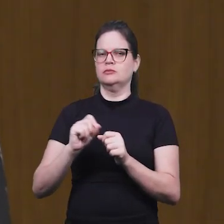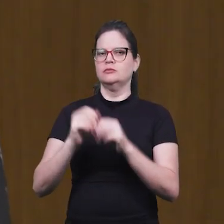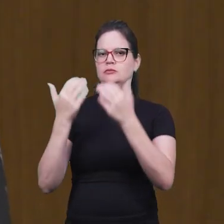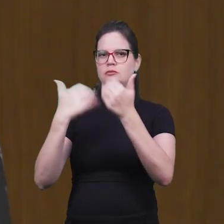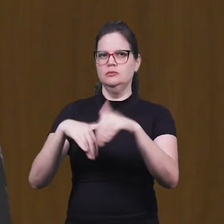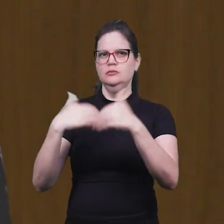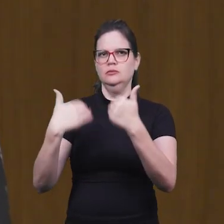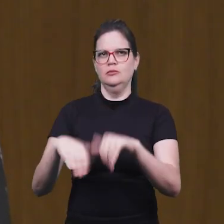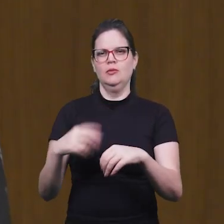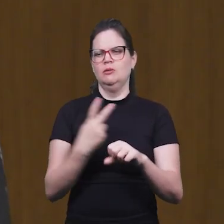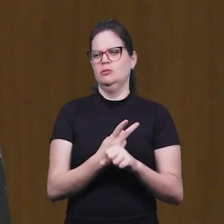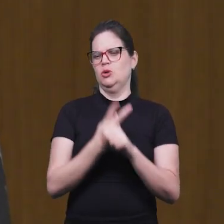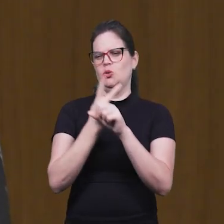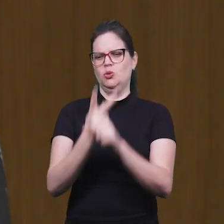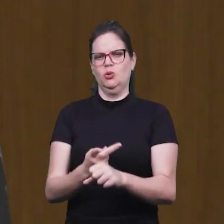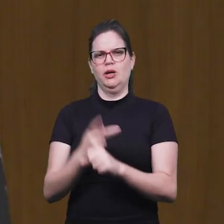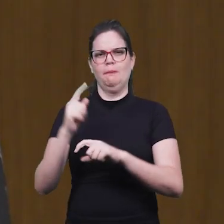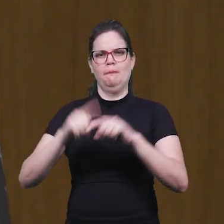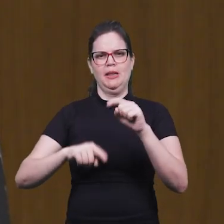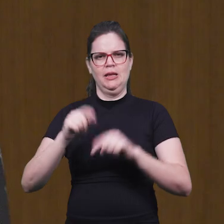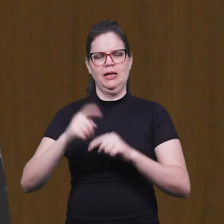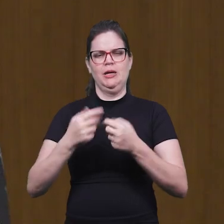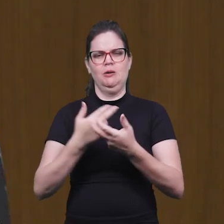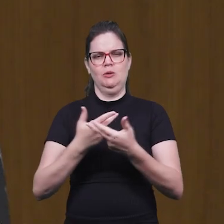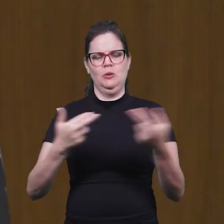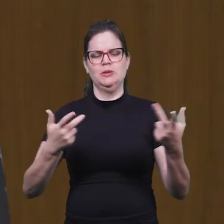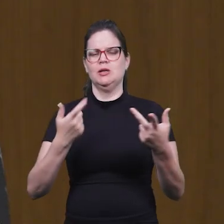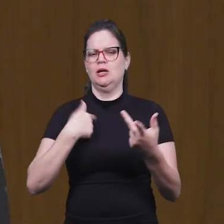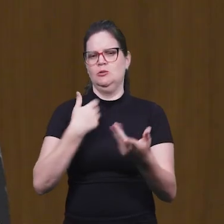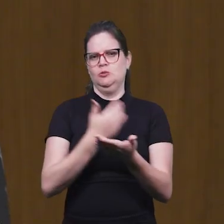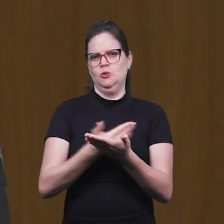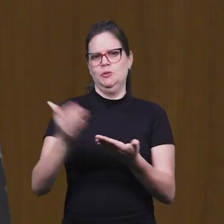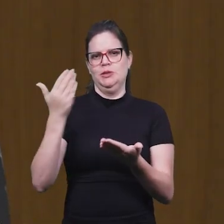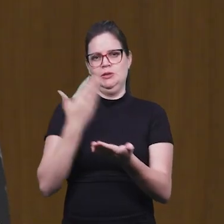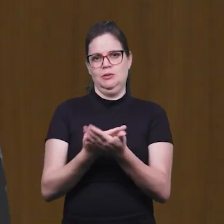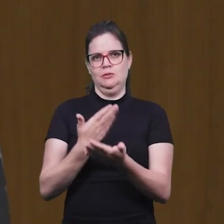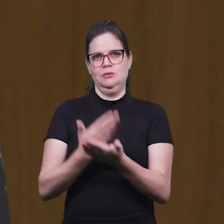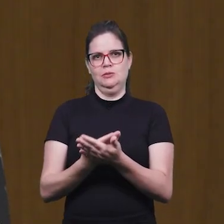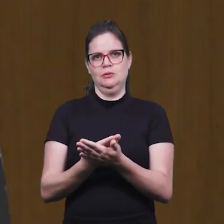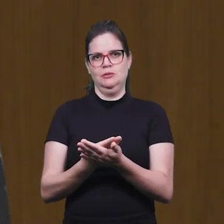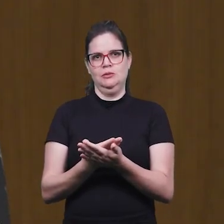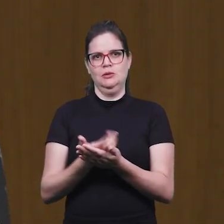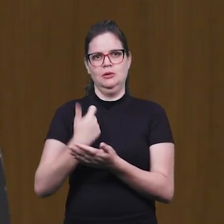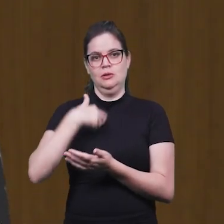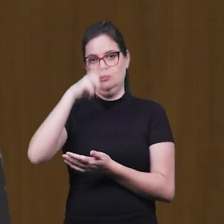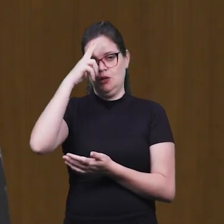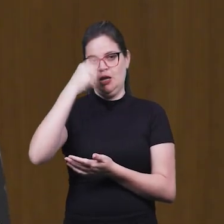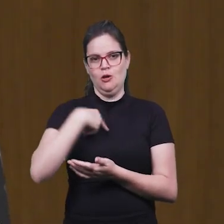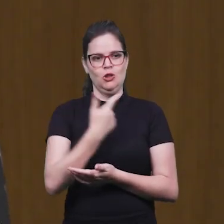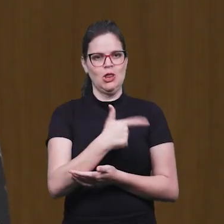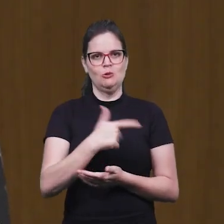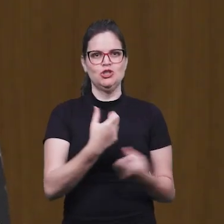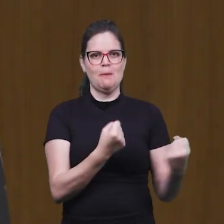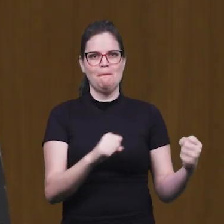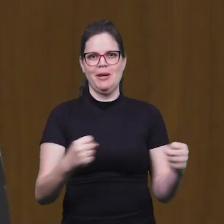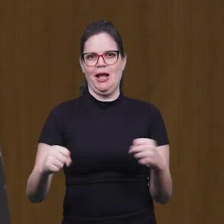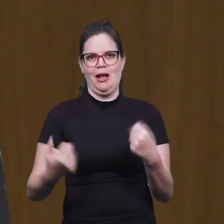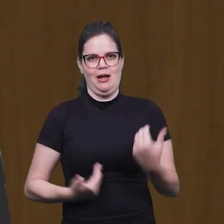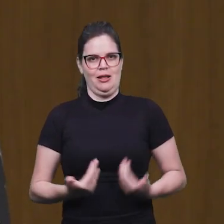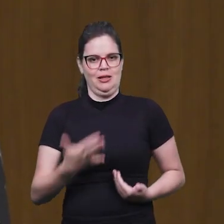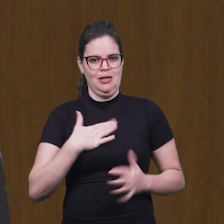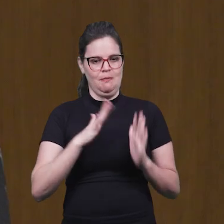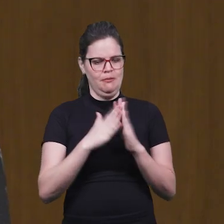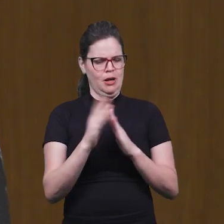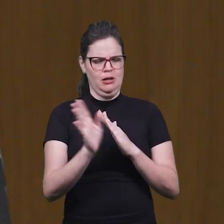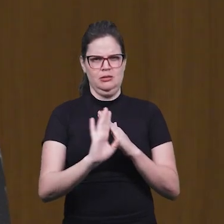procurei tudo, material, e comecei a estudar. E eu lembro que eu não tinha empregada nessa época, que a Amadeu construiu a casa,